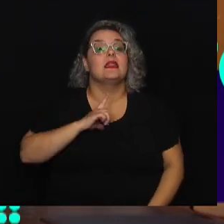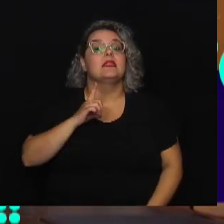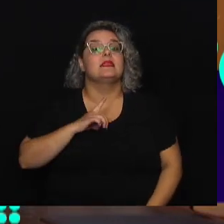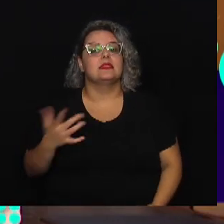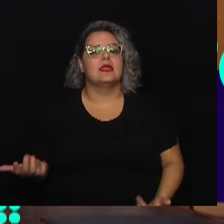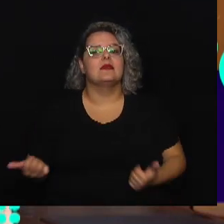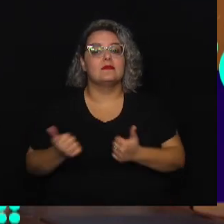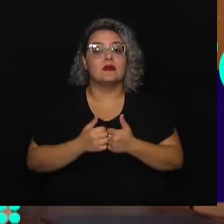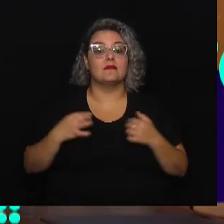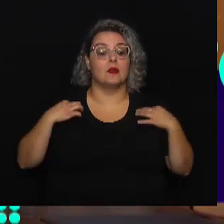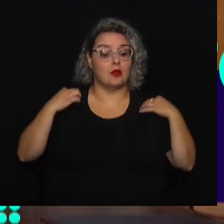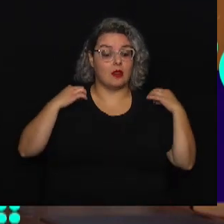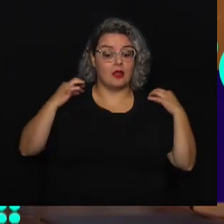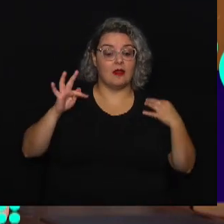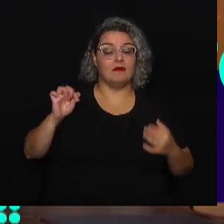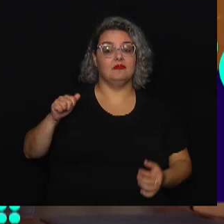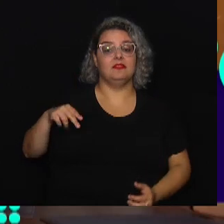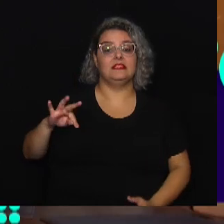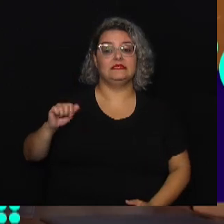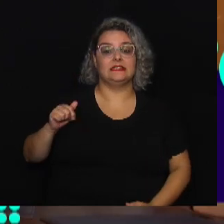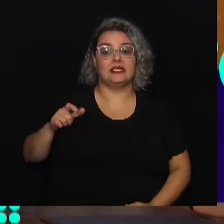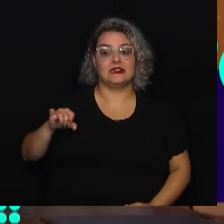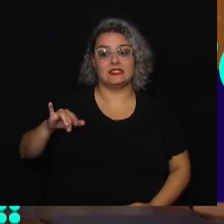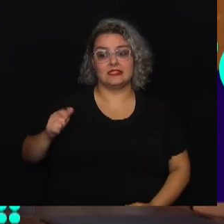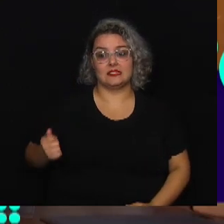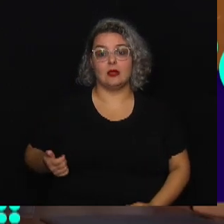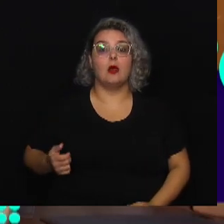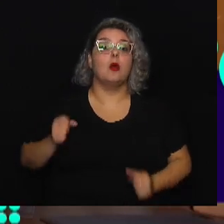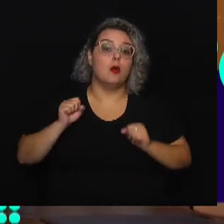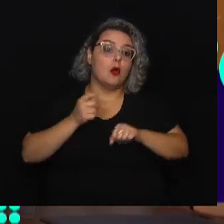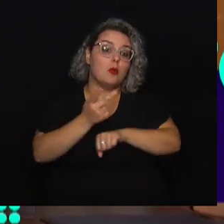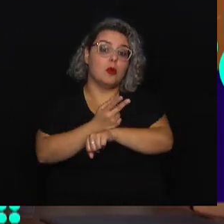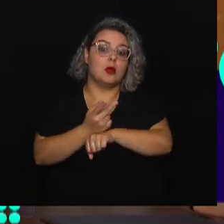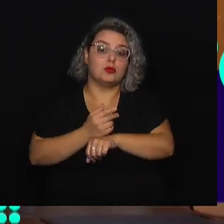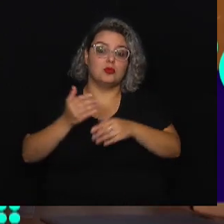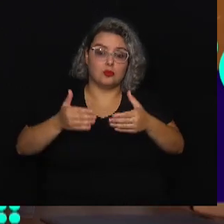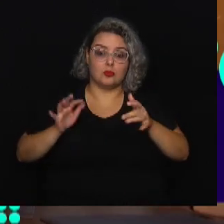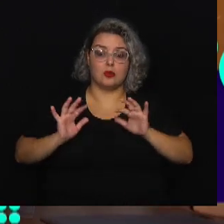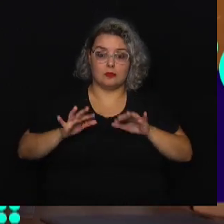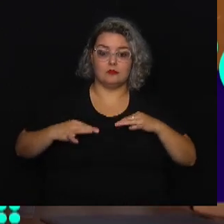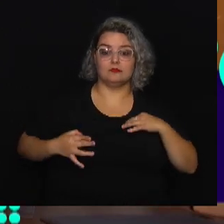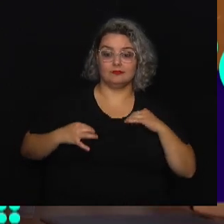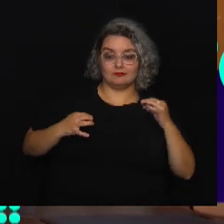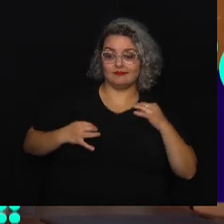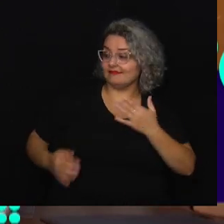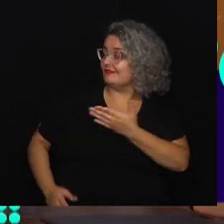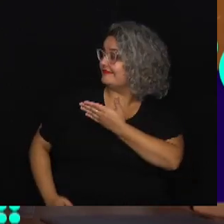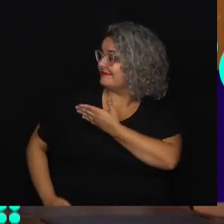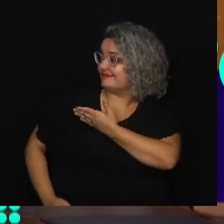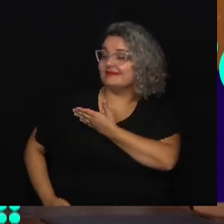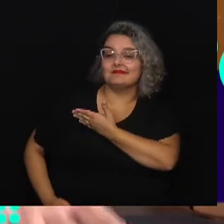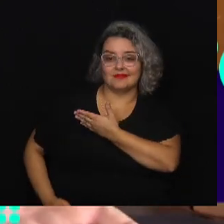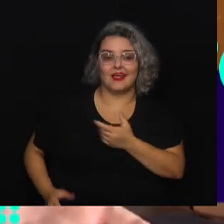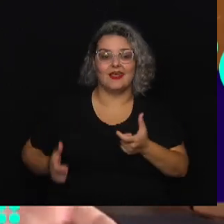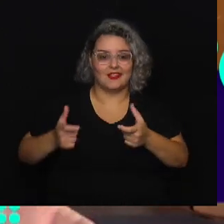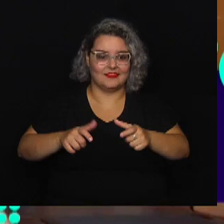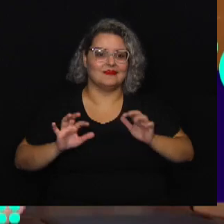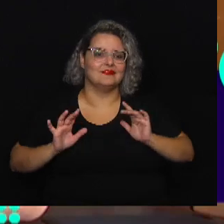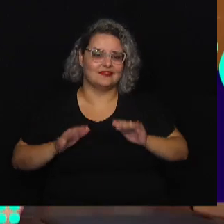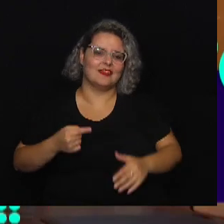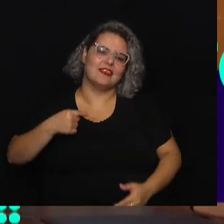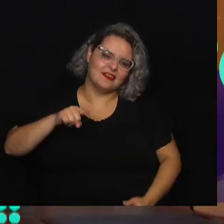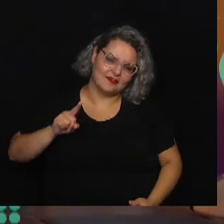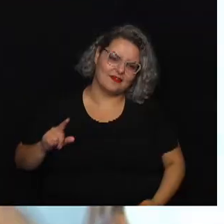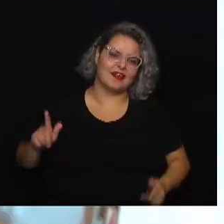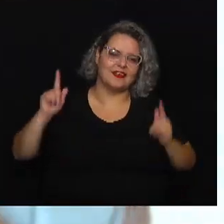fantasia, ou então você pode procurar com o pessoal do Nem Sangue Nem Areia a sua camiseta do bloco, né? E vá se divertir.